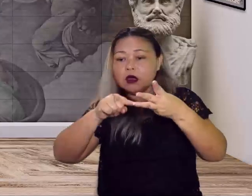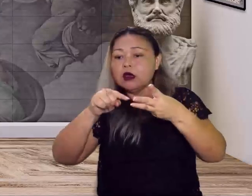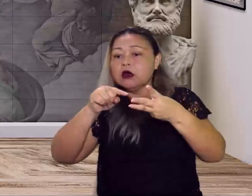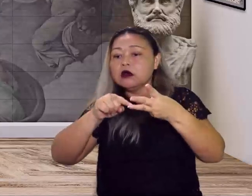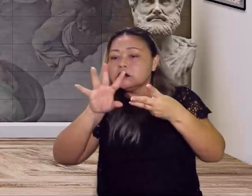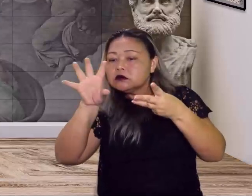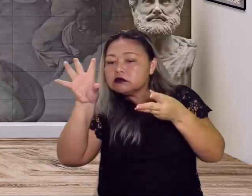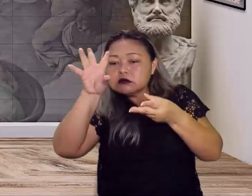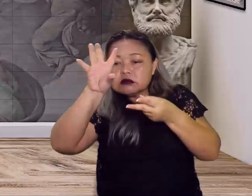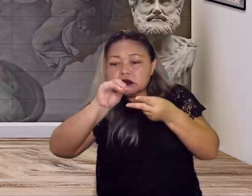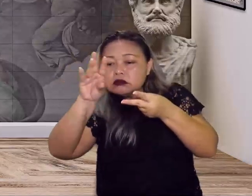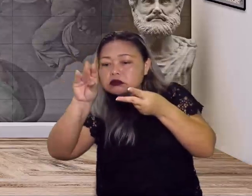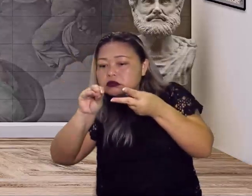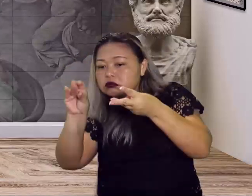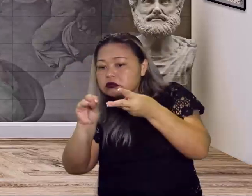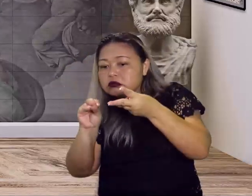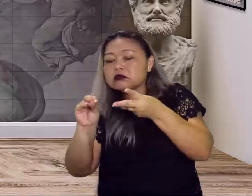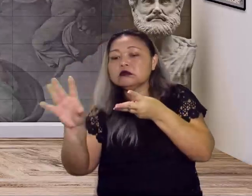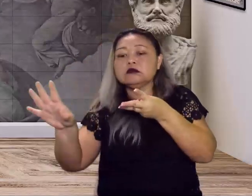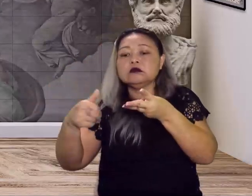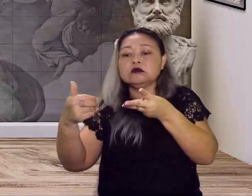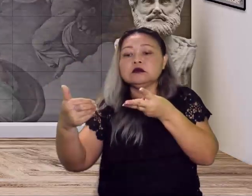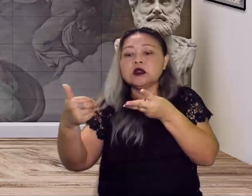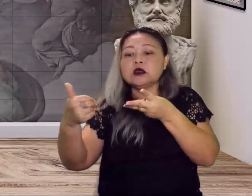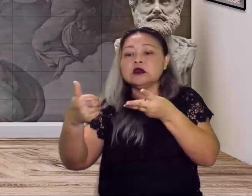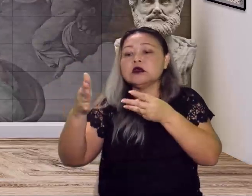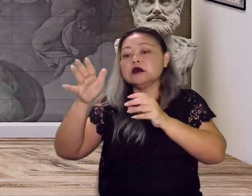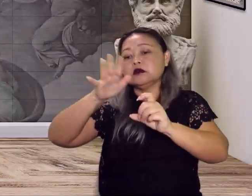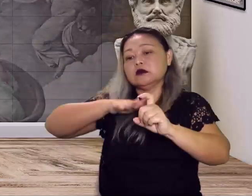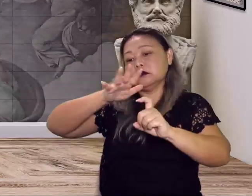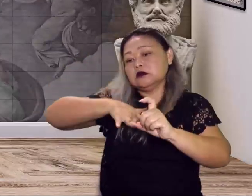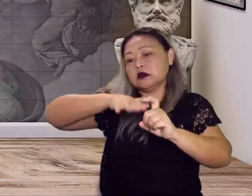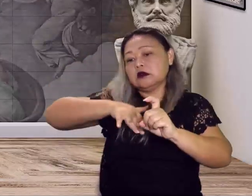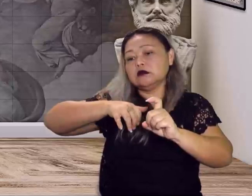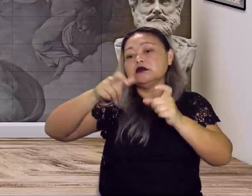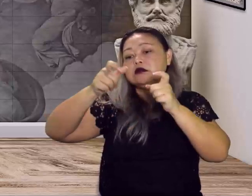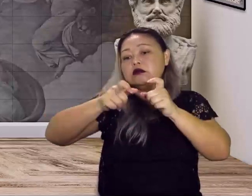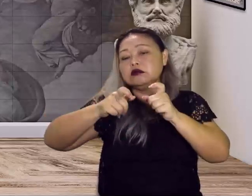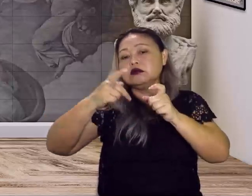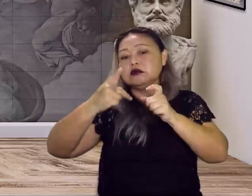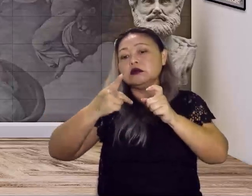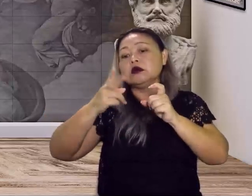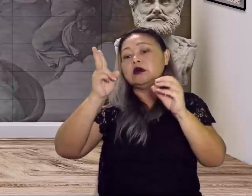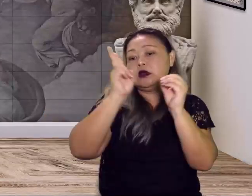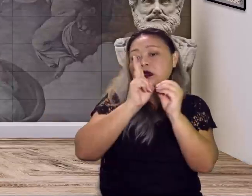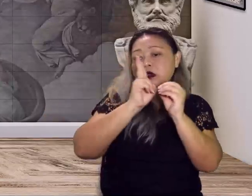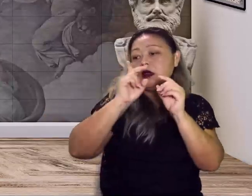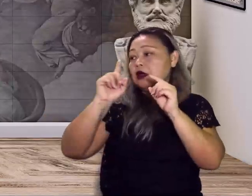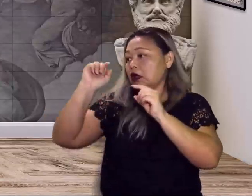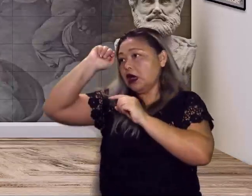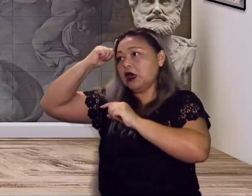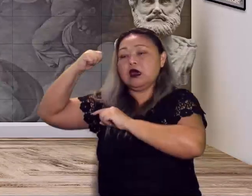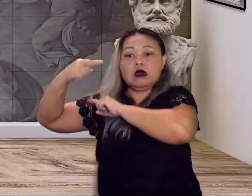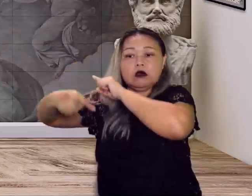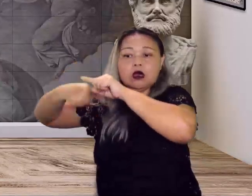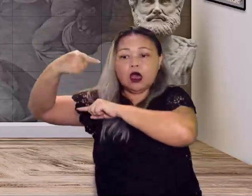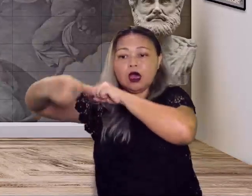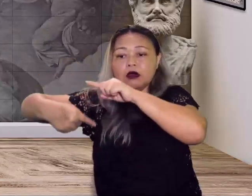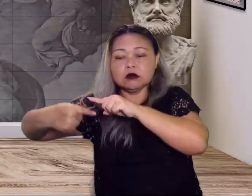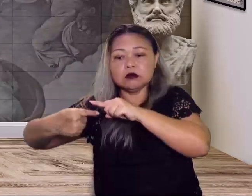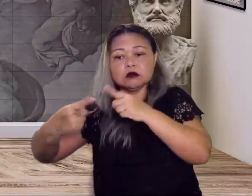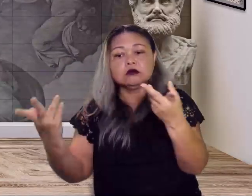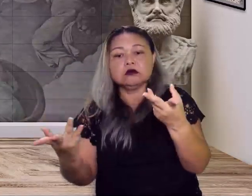um pequeno resumo, né? Sobre a mitologia, né? Regional indígena e afrodescendente. Muito